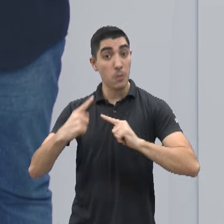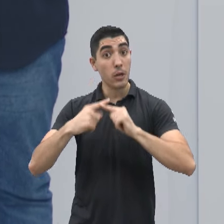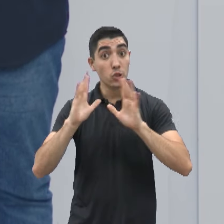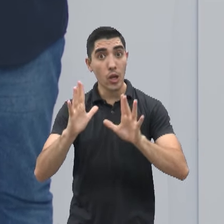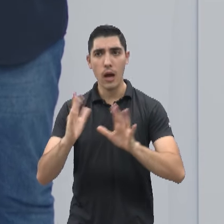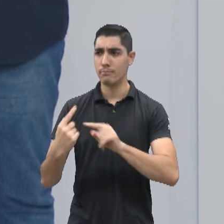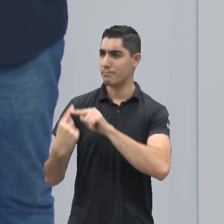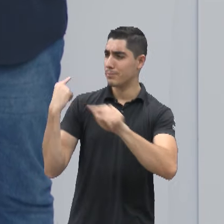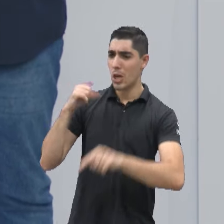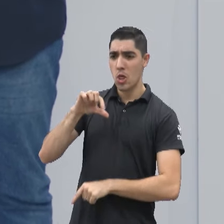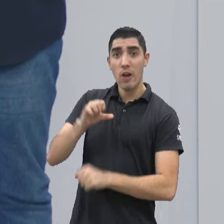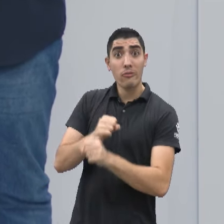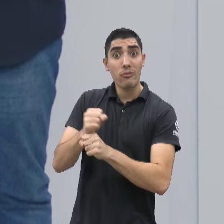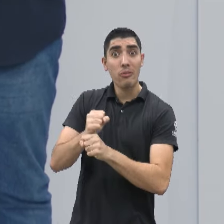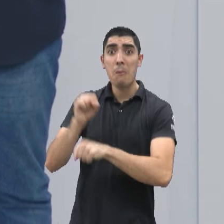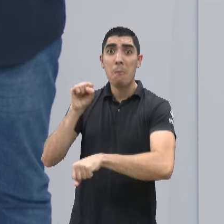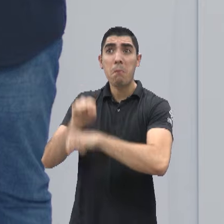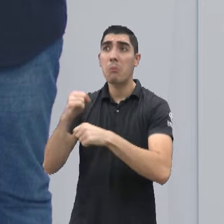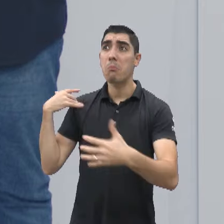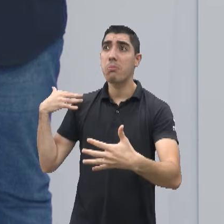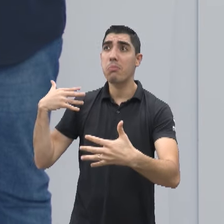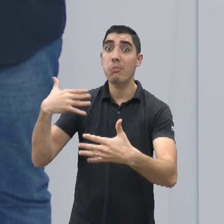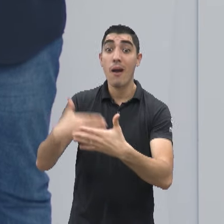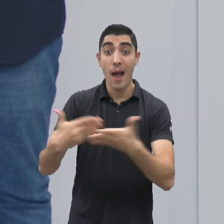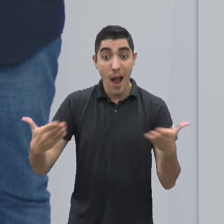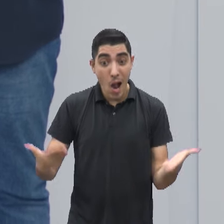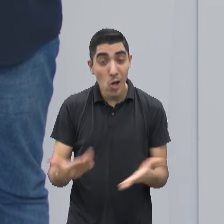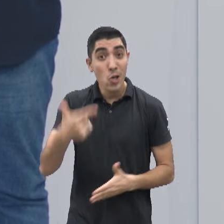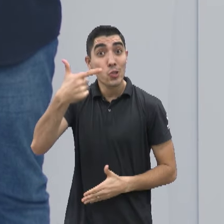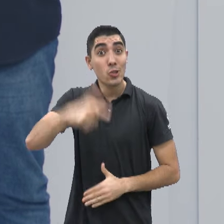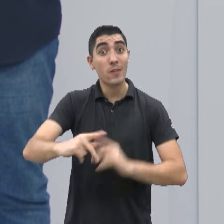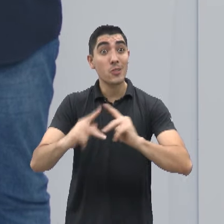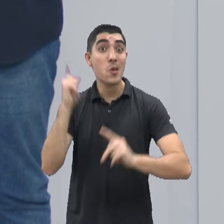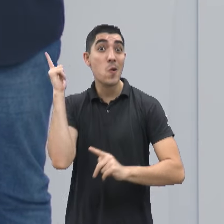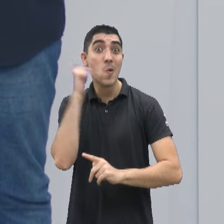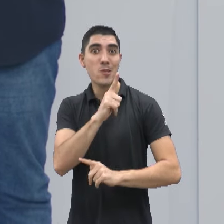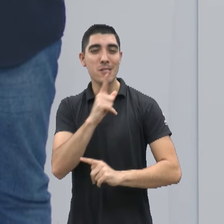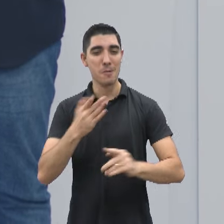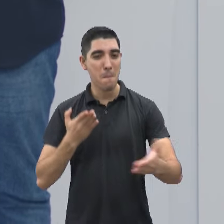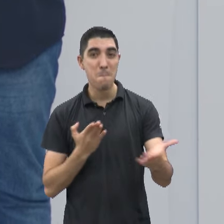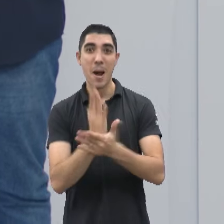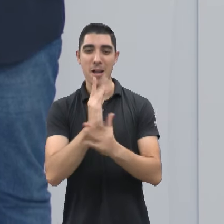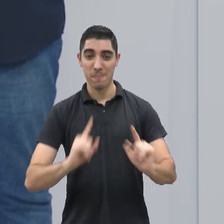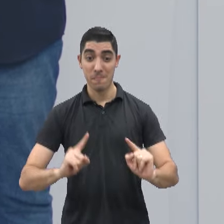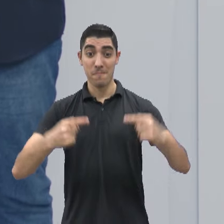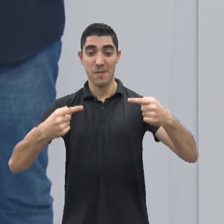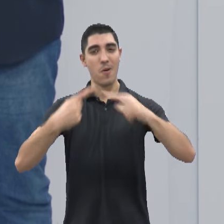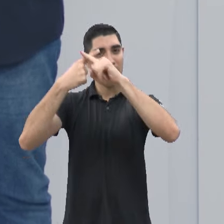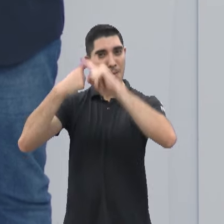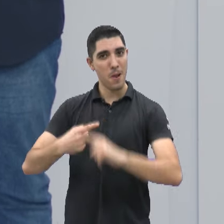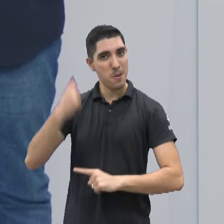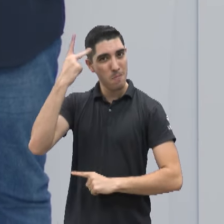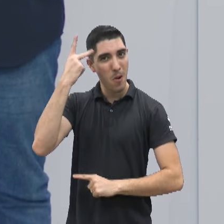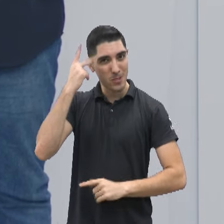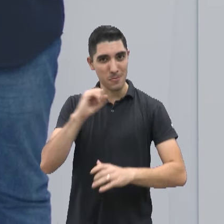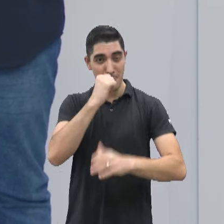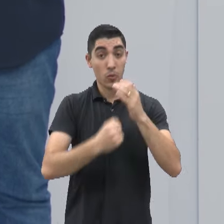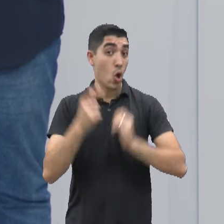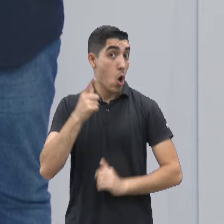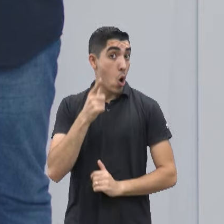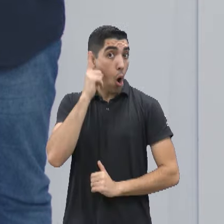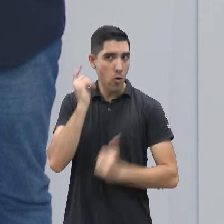9 anos, o São José Basquetebol está de novo em uma final de Campeonato Paulista. Porque ontem, no ginásio do Morumbi, o São